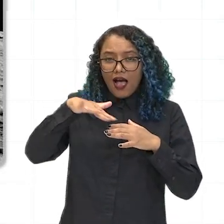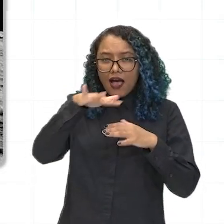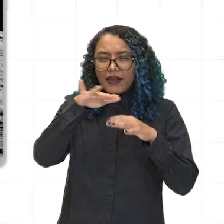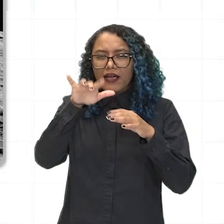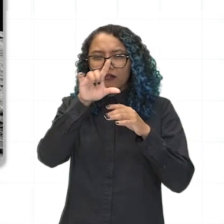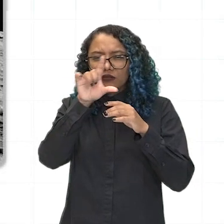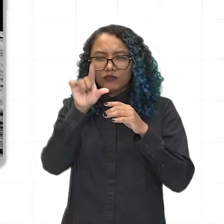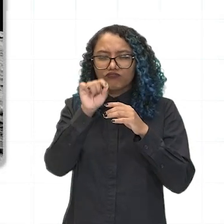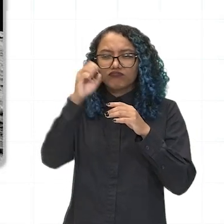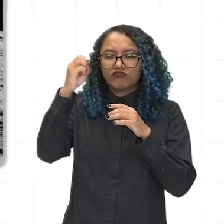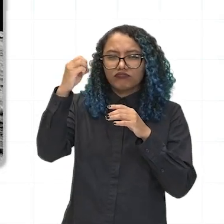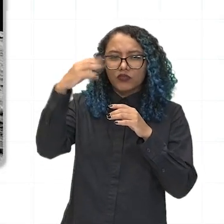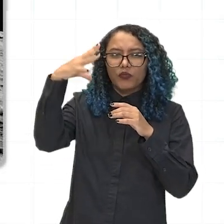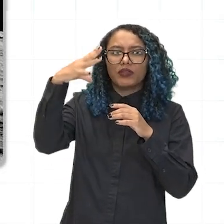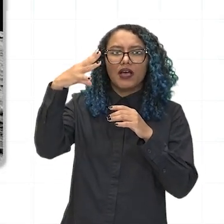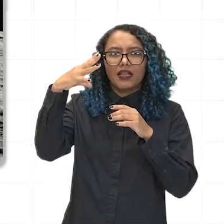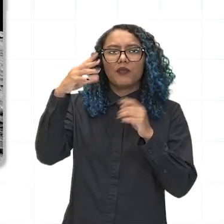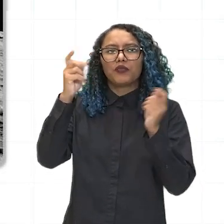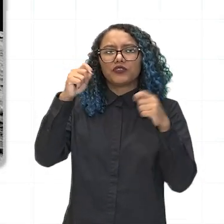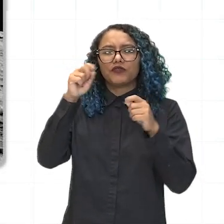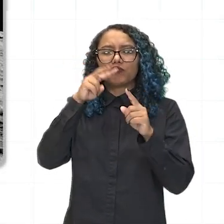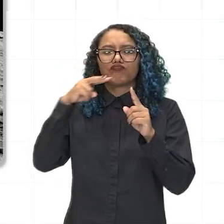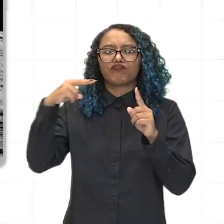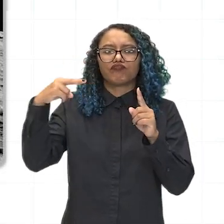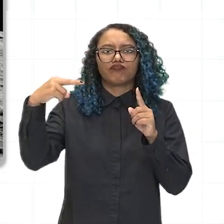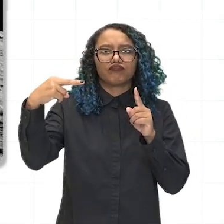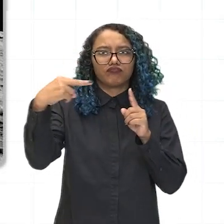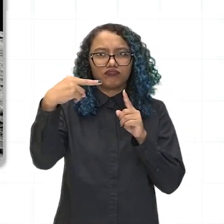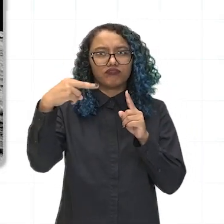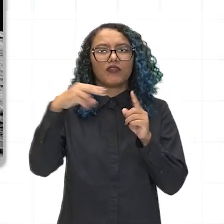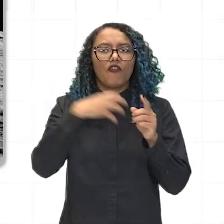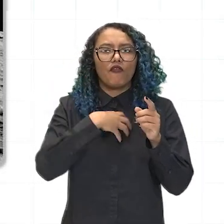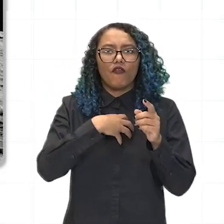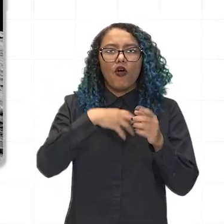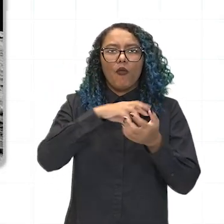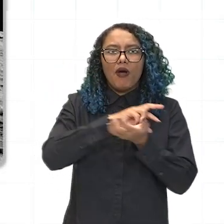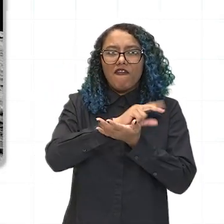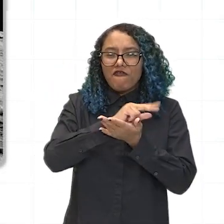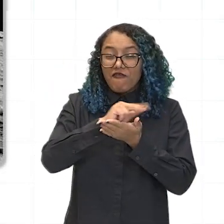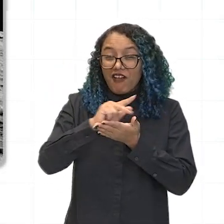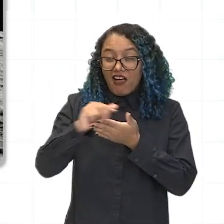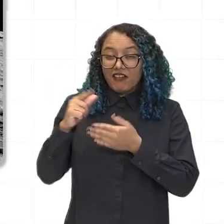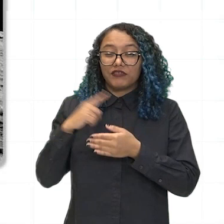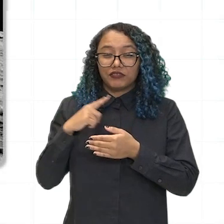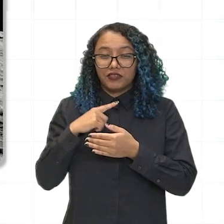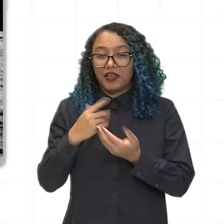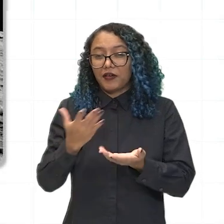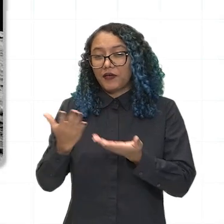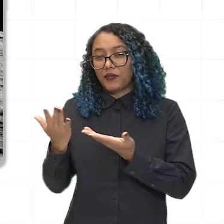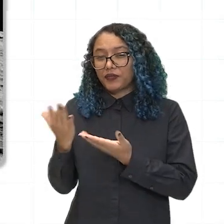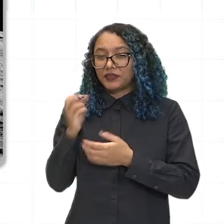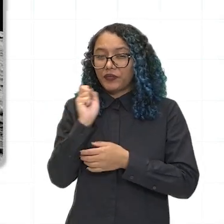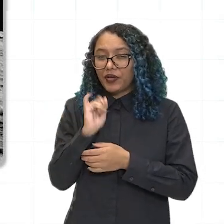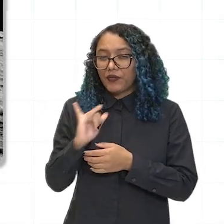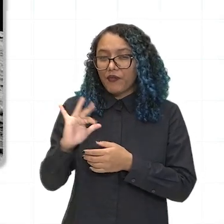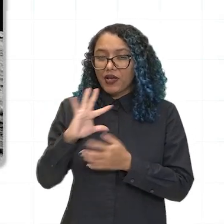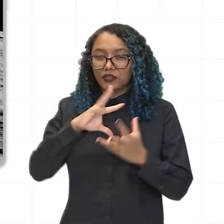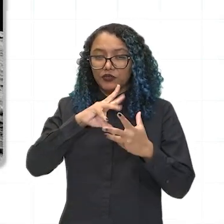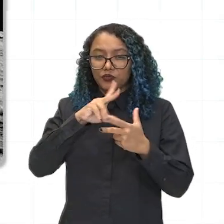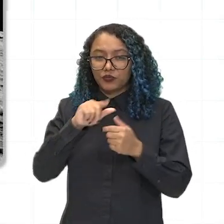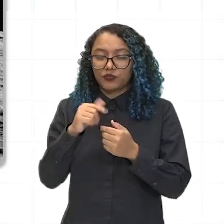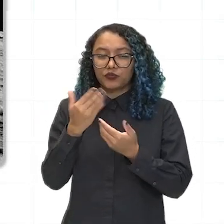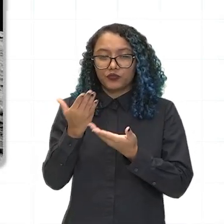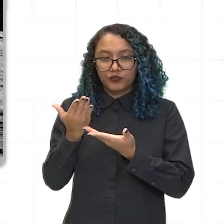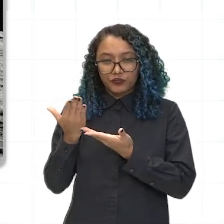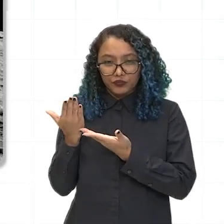diferentes formas ao longo de um ciclo lunar. Então, nós temos aí uma imagem do planeta Terra lá ao